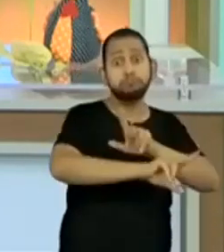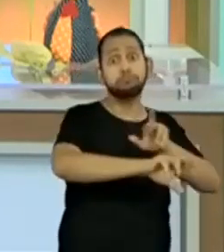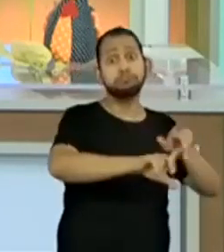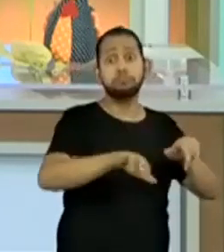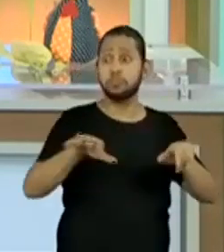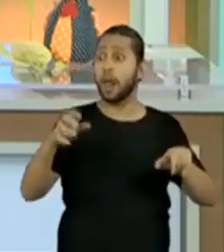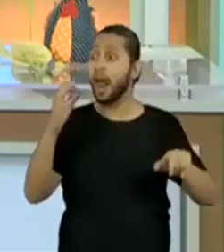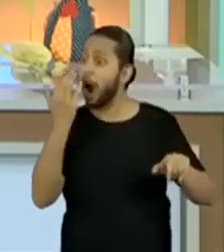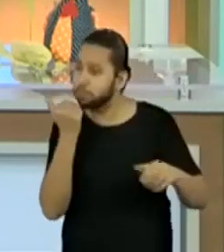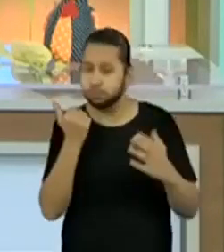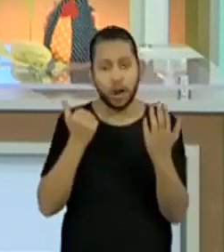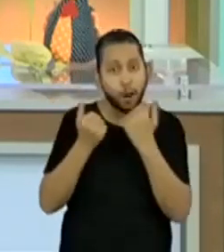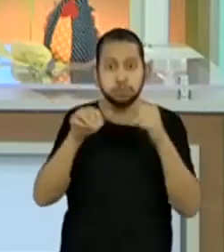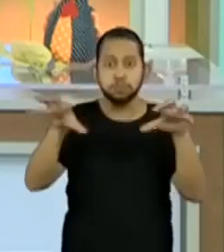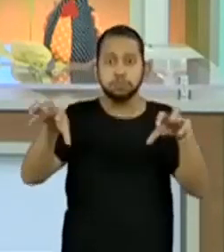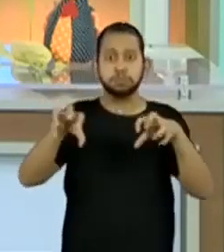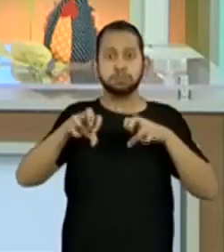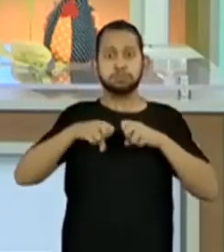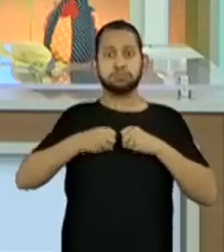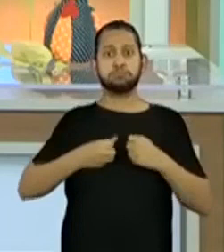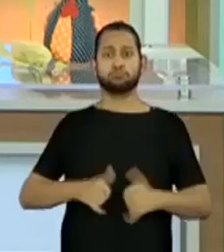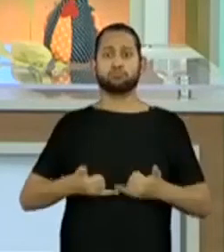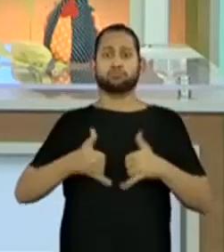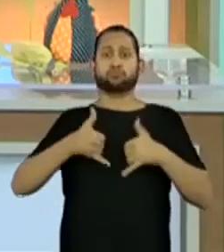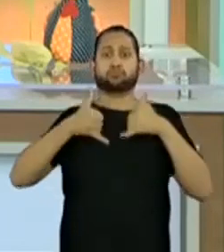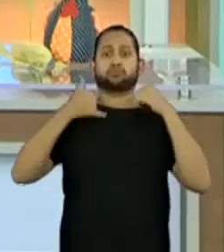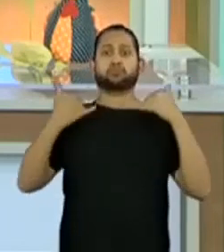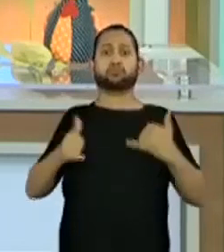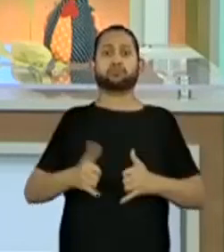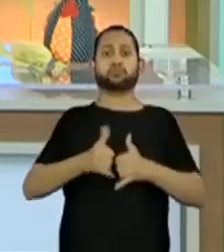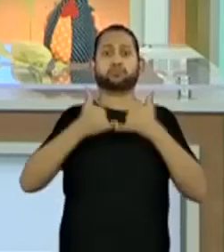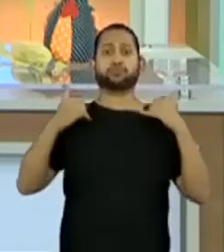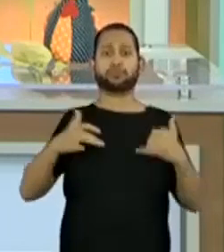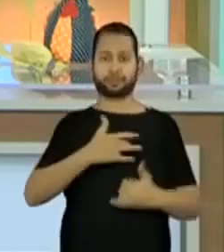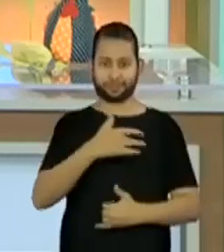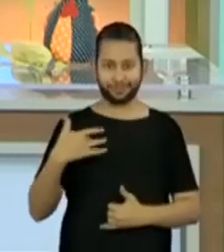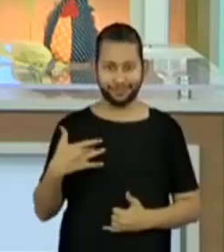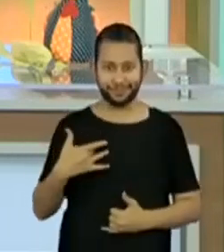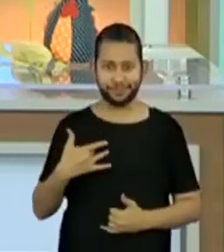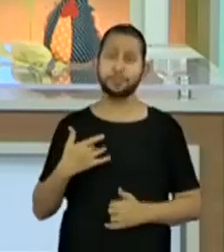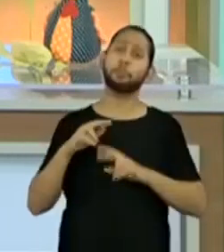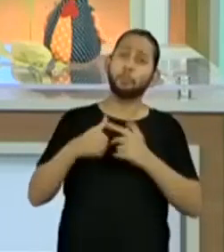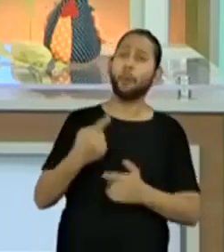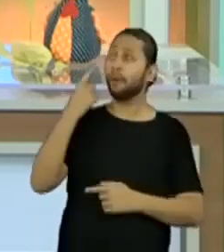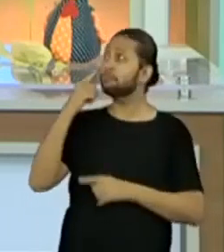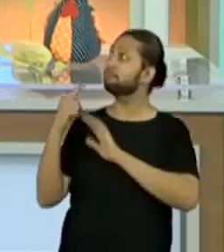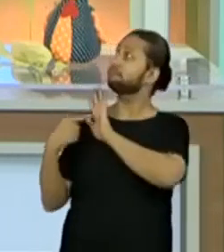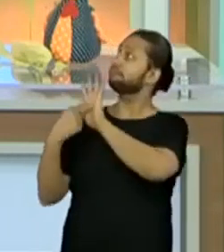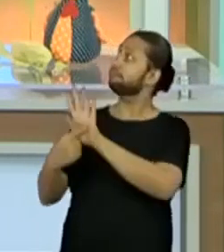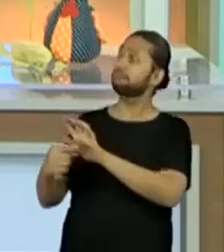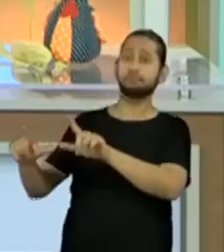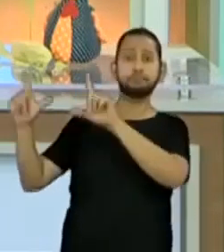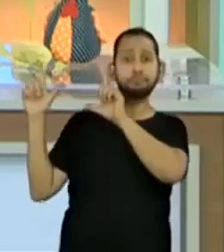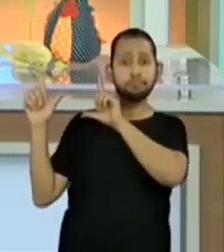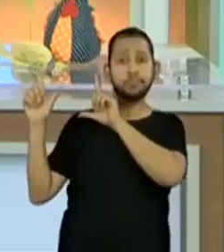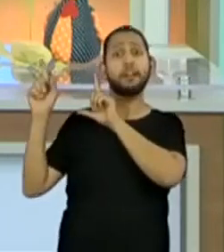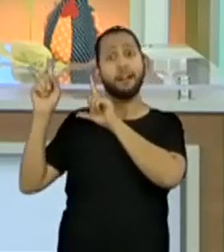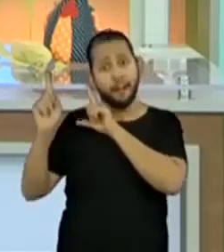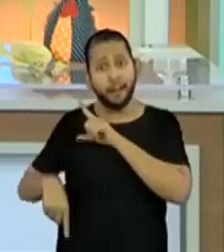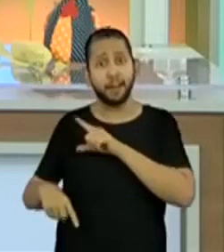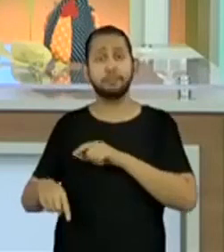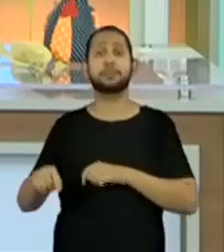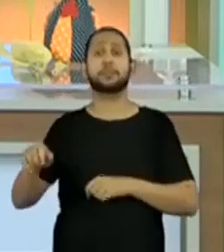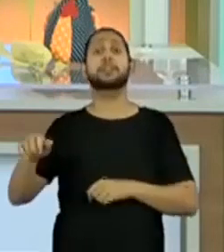certo? Então, essa representação, ela serve para mostrar como a transferência de energia